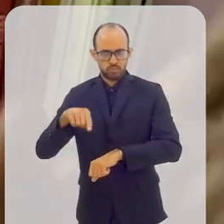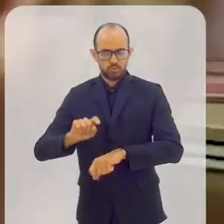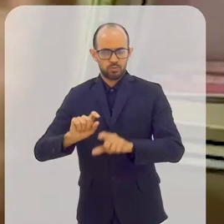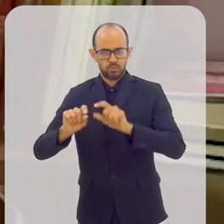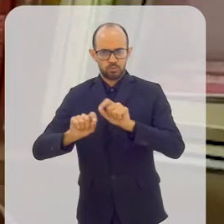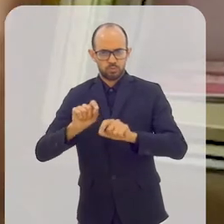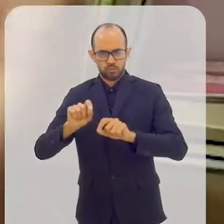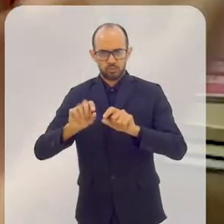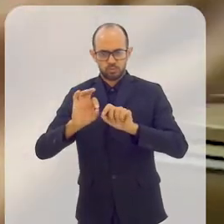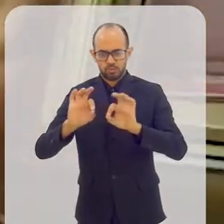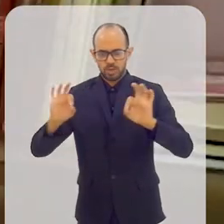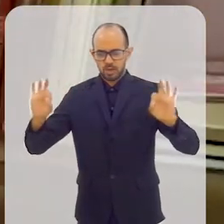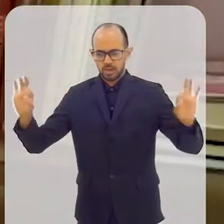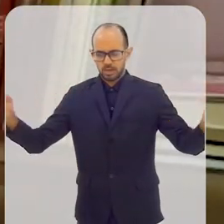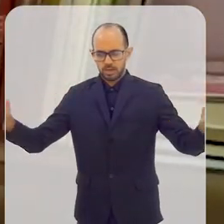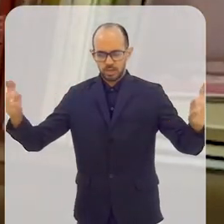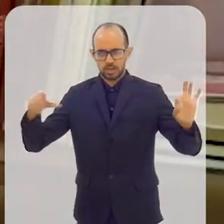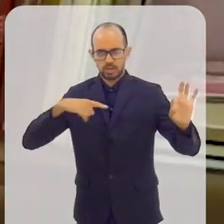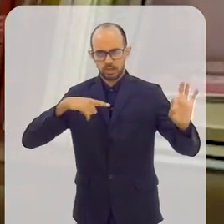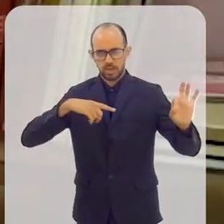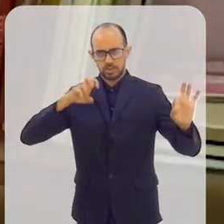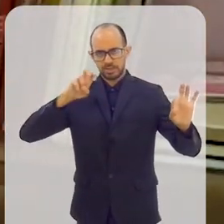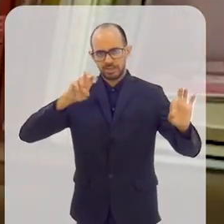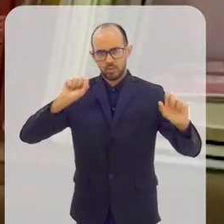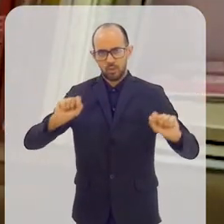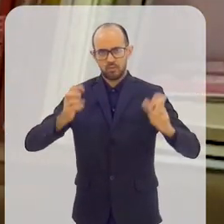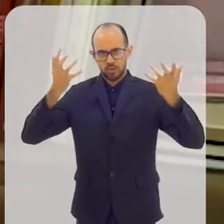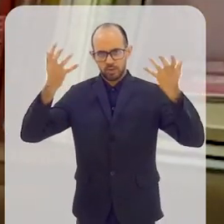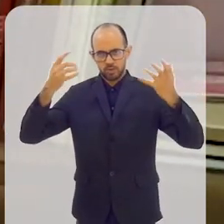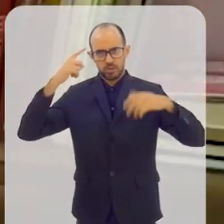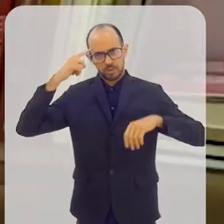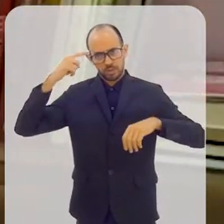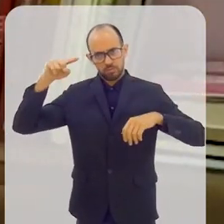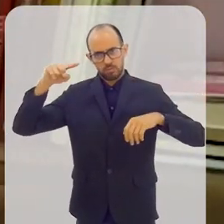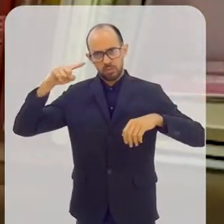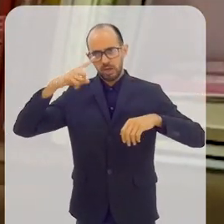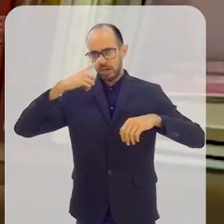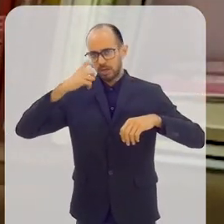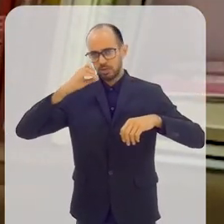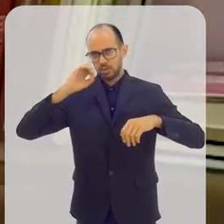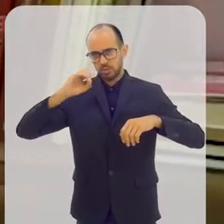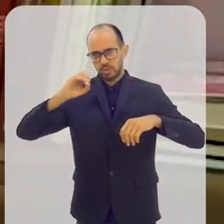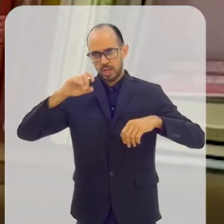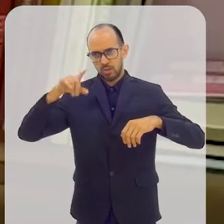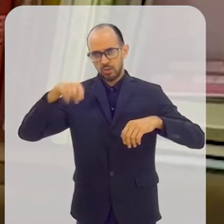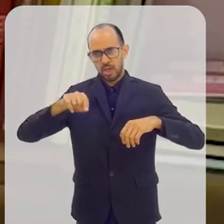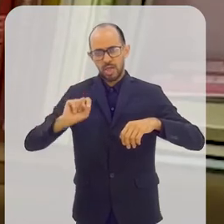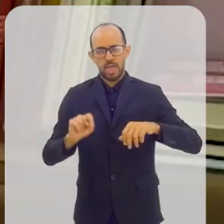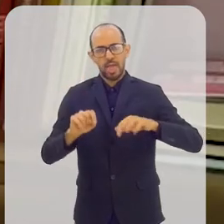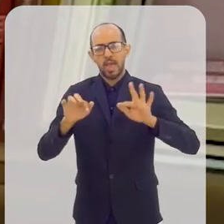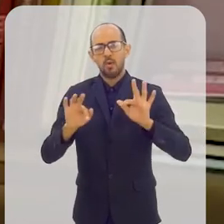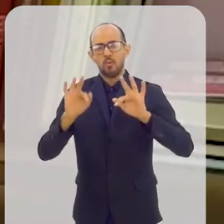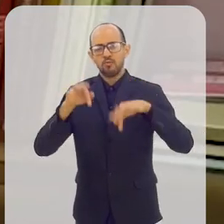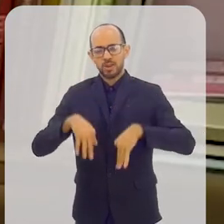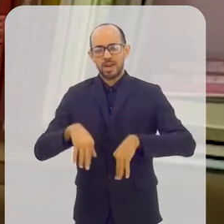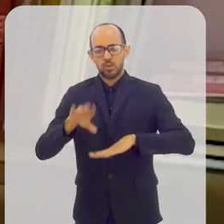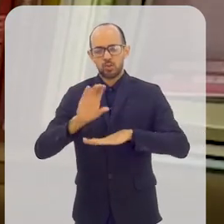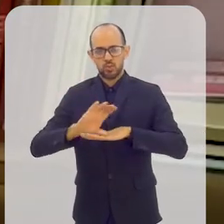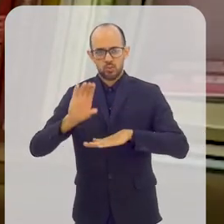é uma linha de eventos, são cinco eventos que acontecem durante o ano, onde a Semana Lixo Zero, eu digo que é o trabalho de conclusão de